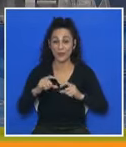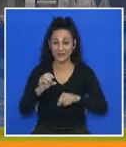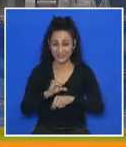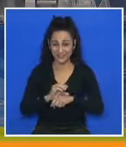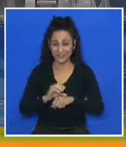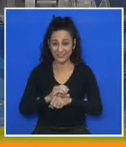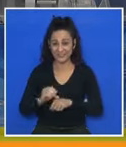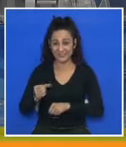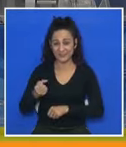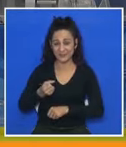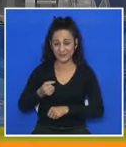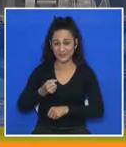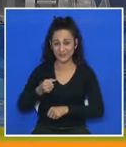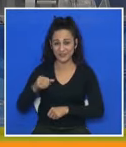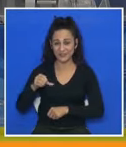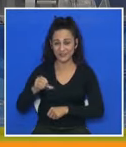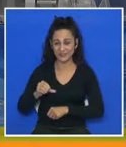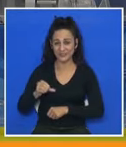cinza, número